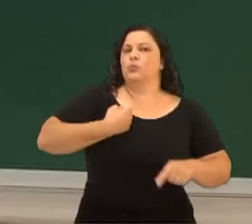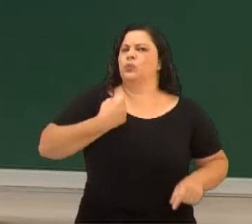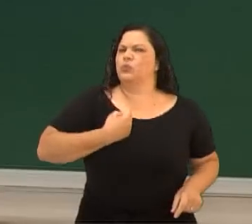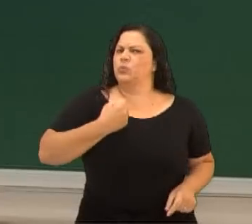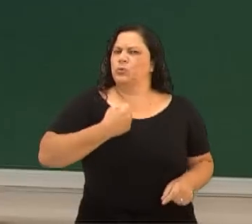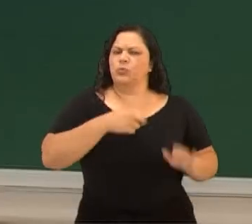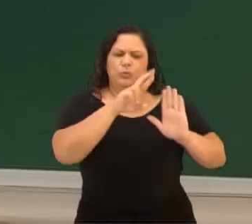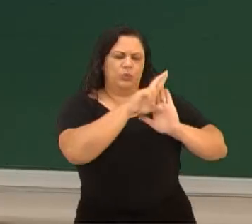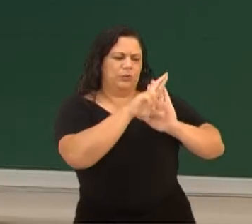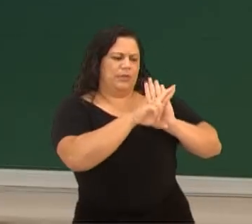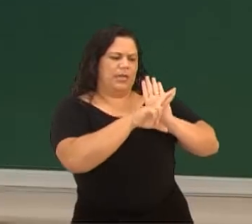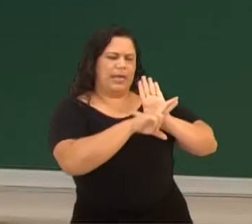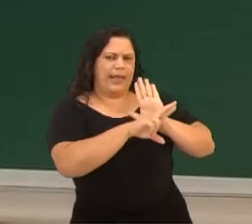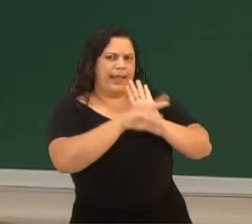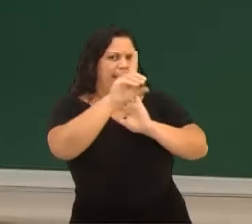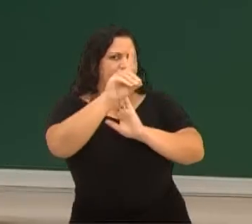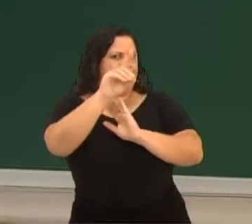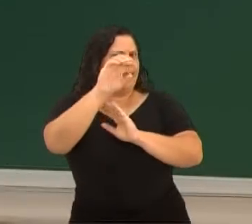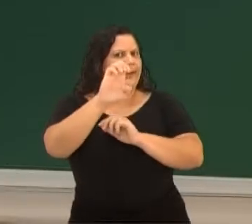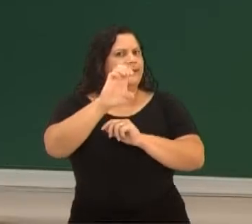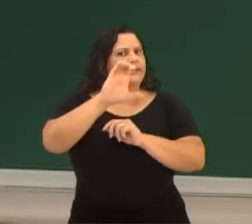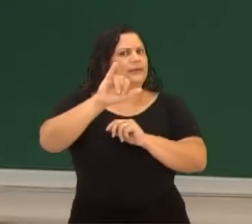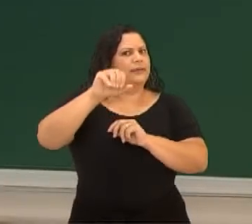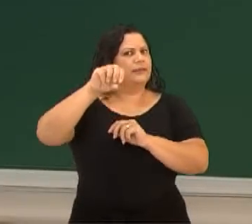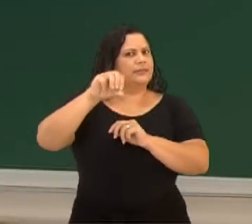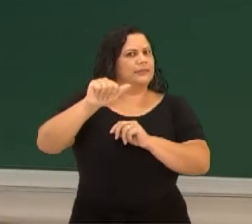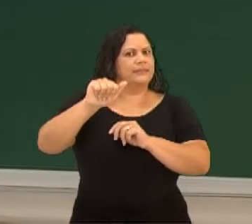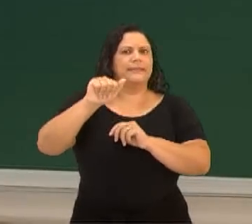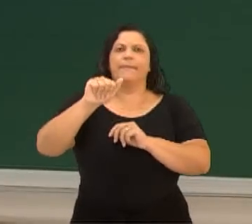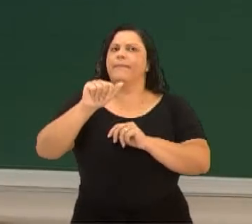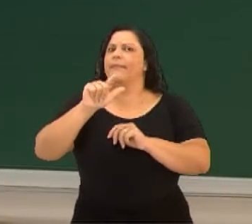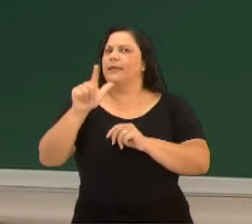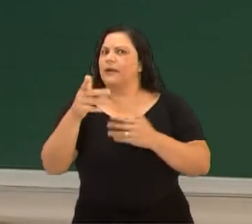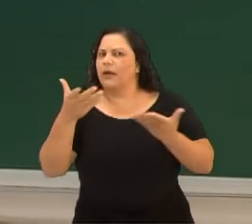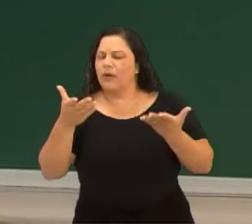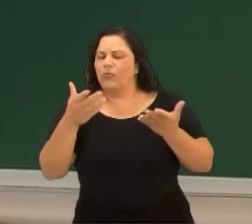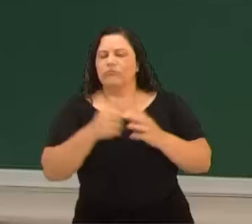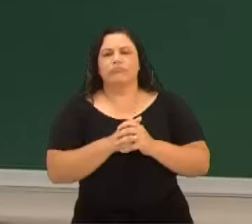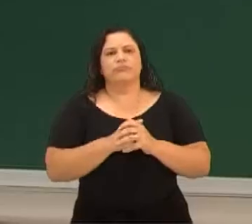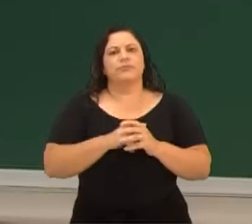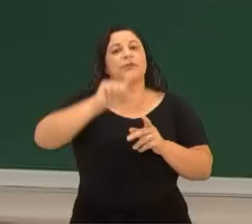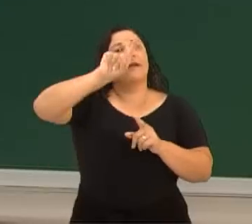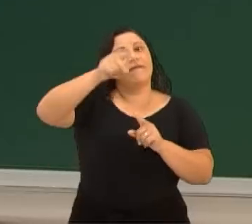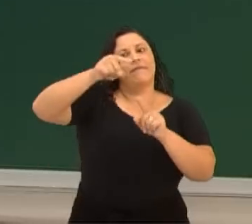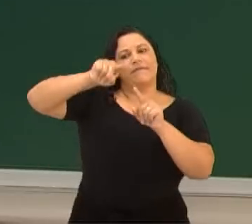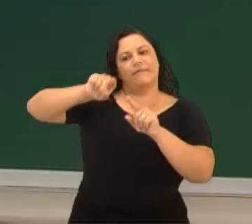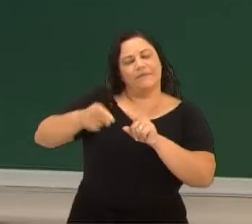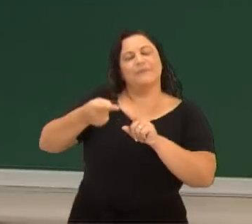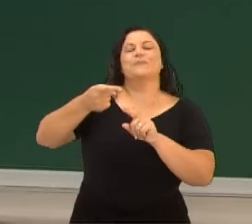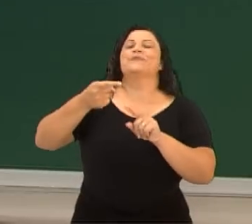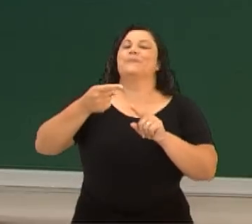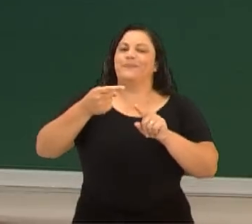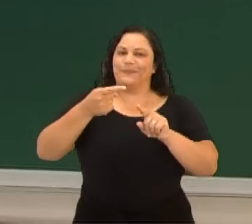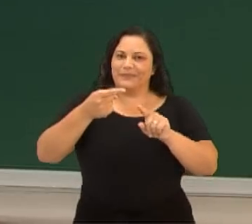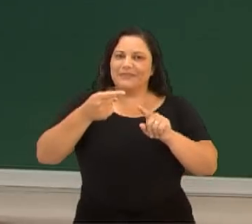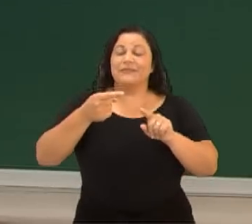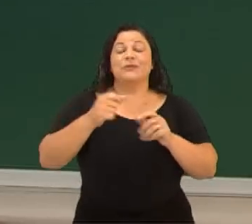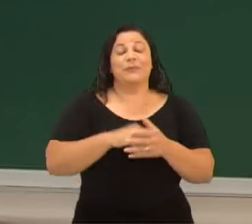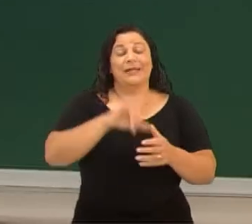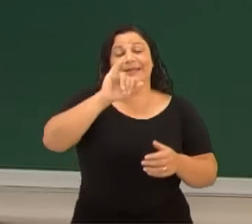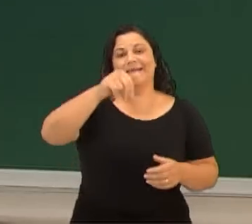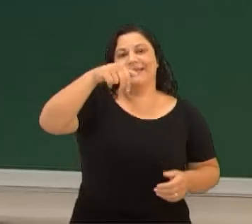da regra, colocar sempre inteiro abaixo de inteiro, vírgula abaixo de vírgula e decimal abaixo de